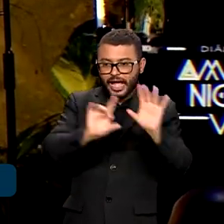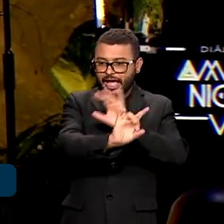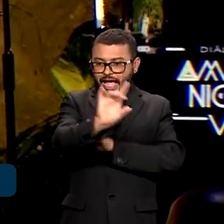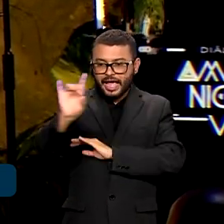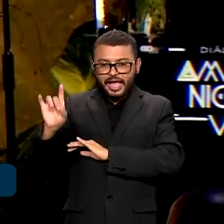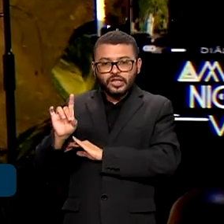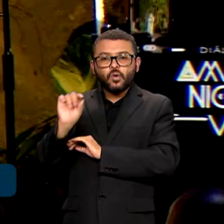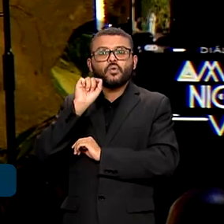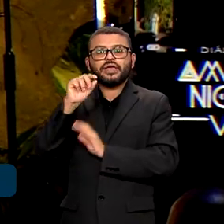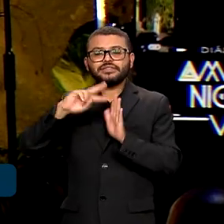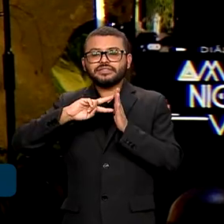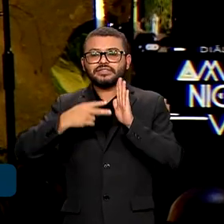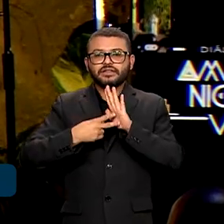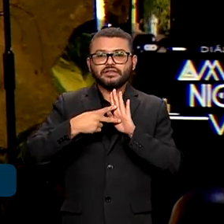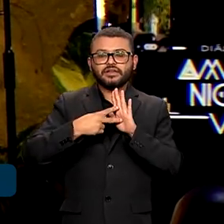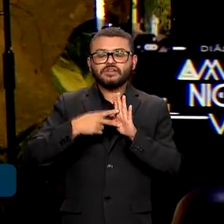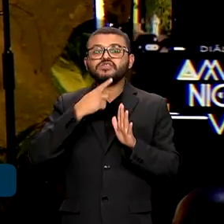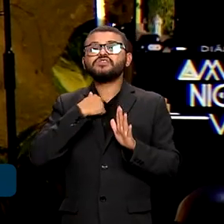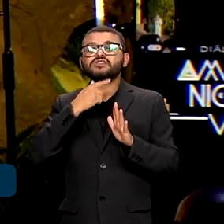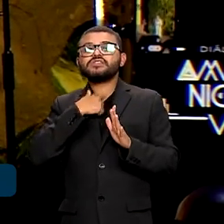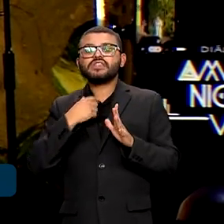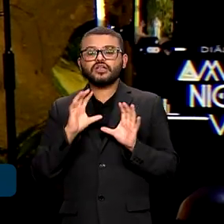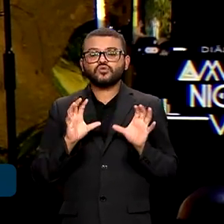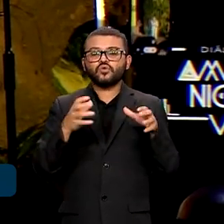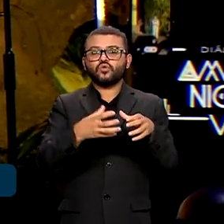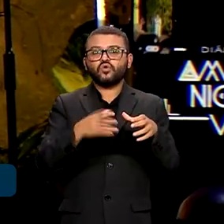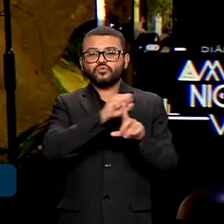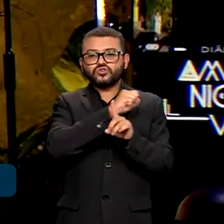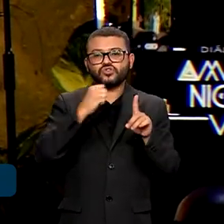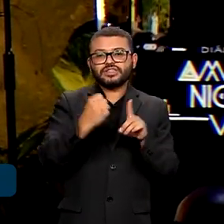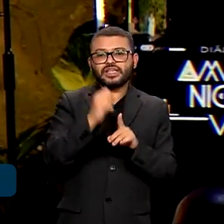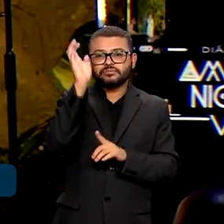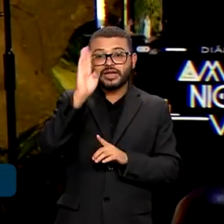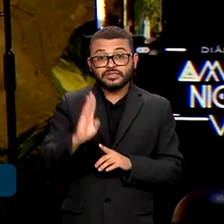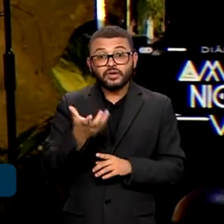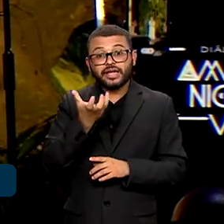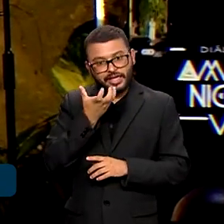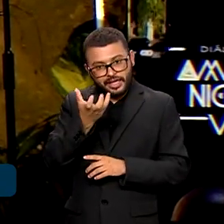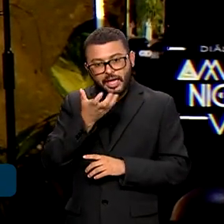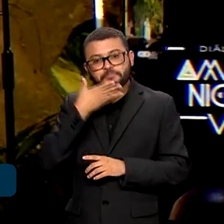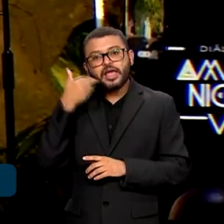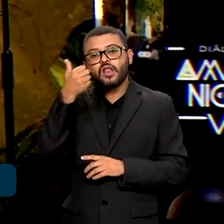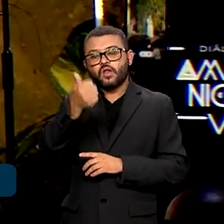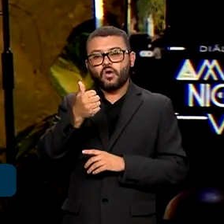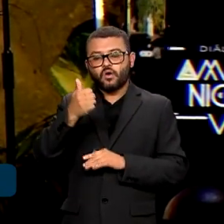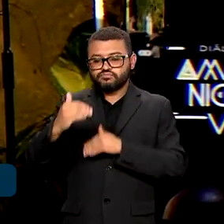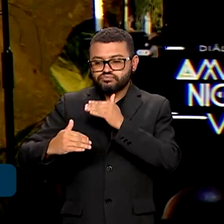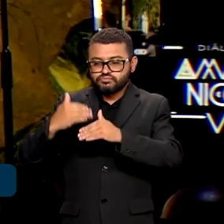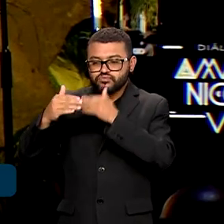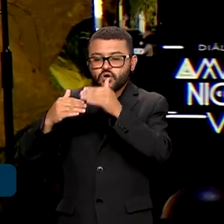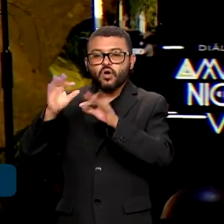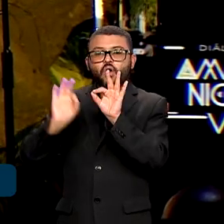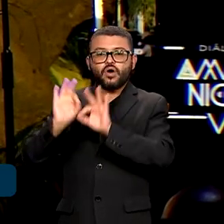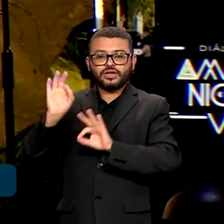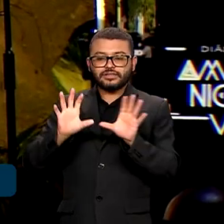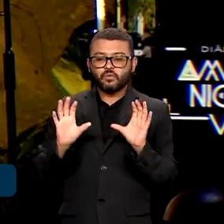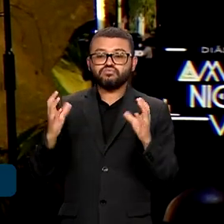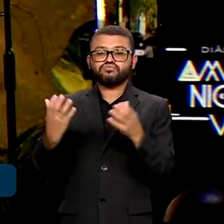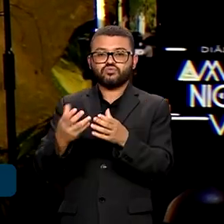que são as expectativas da sociedade brasileira para aqueles que irão compor a